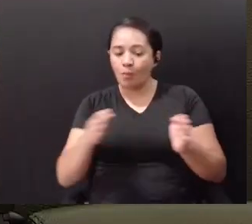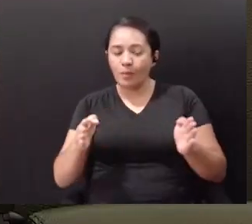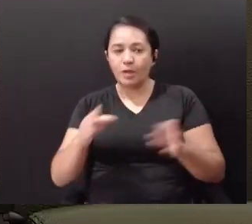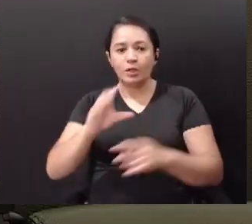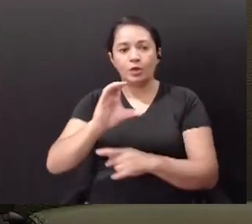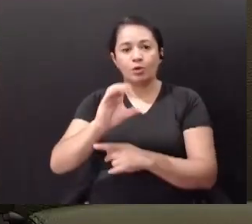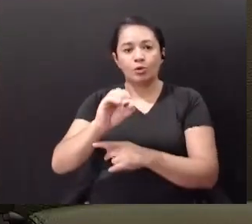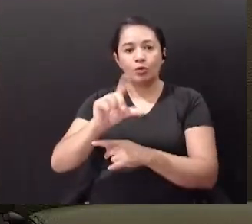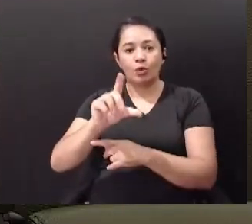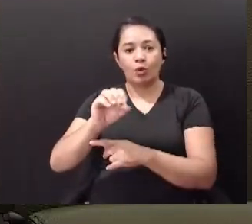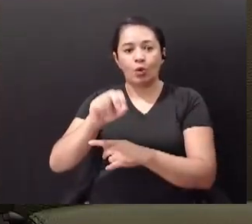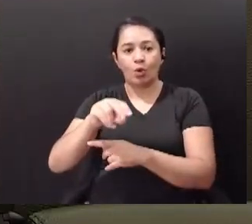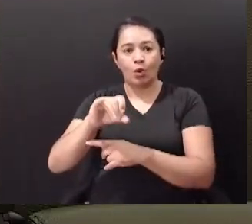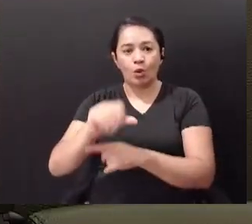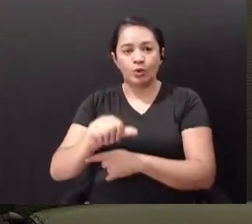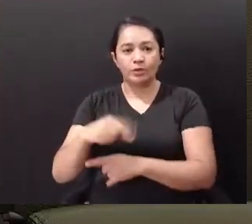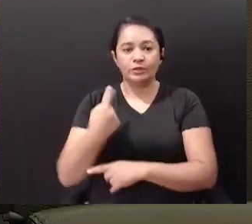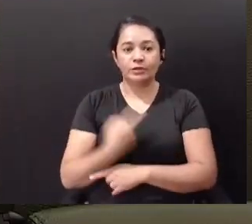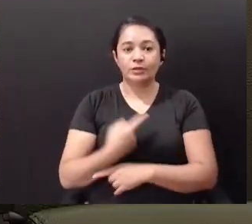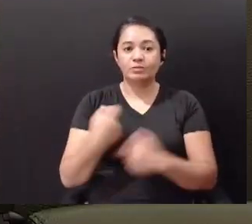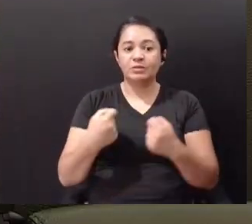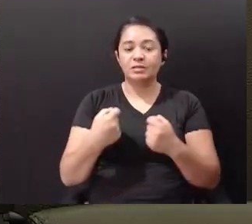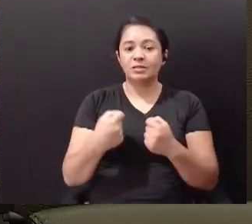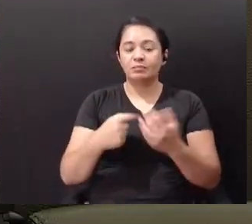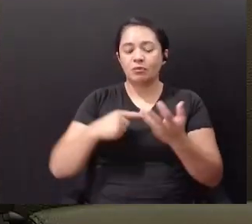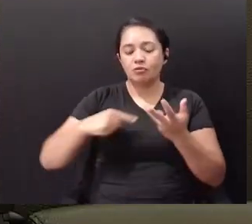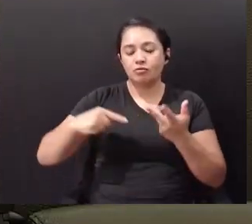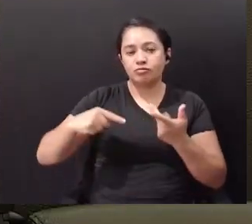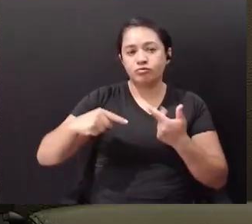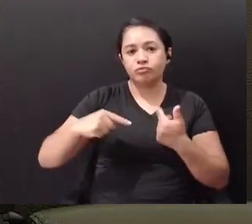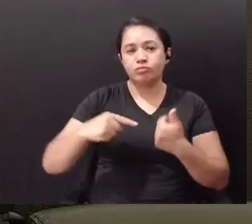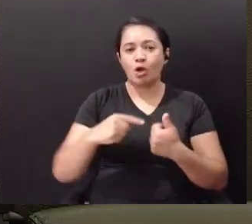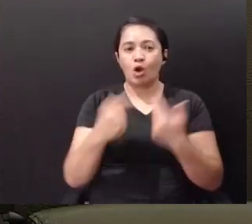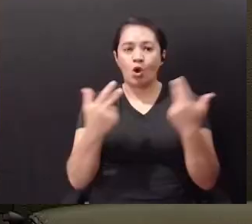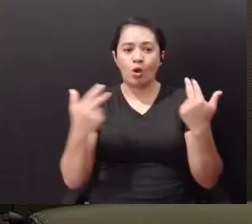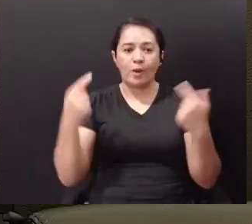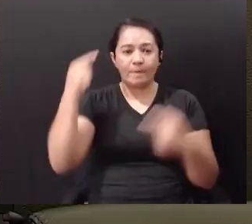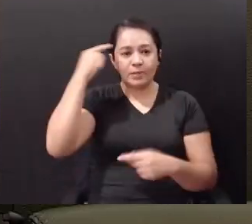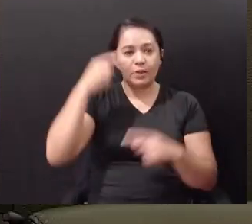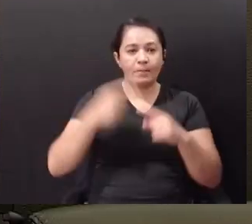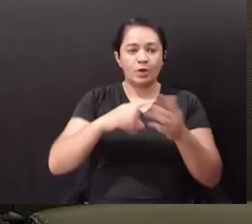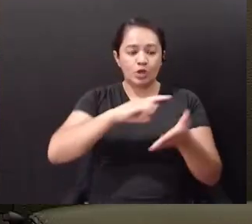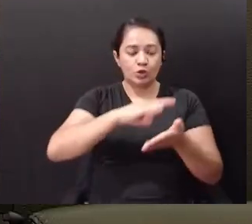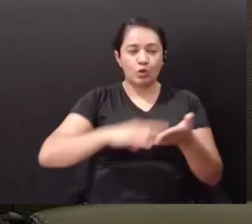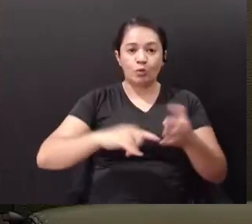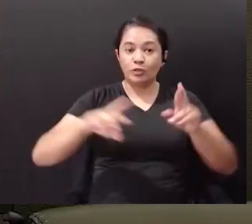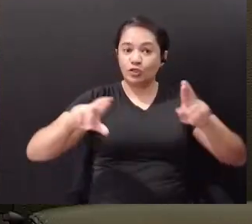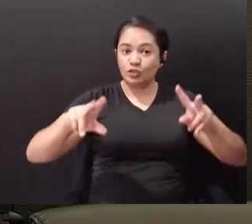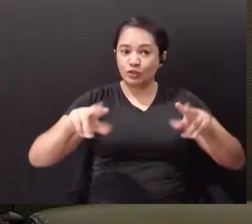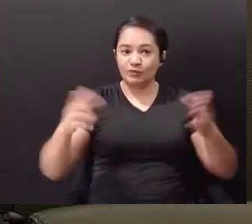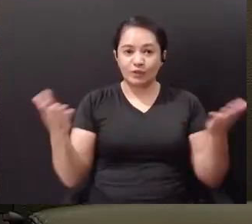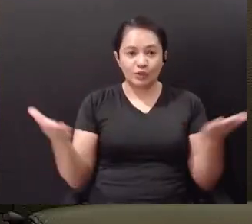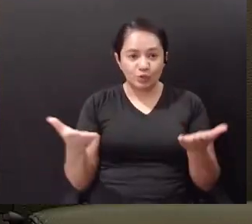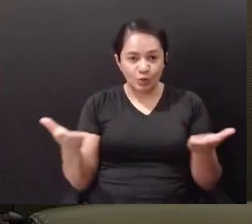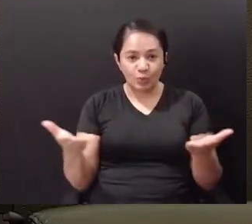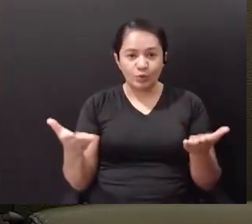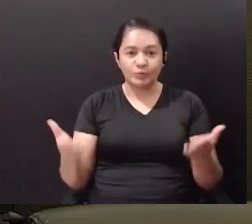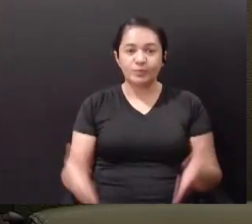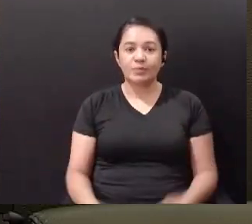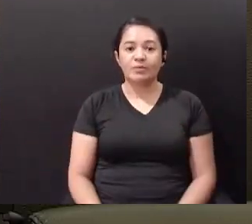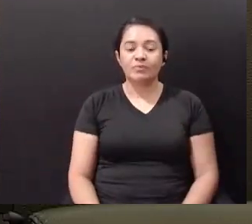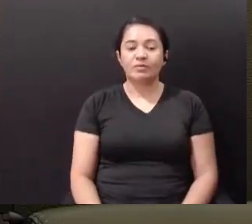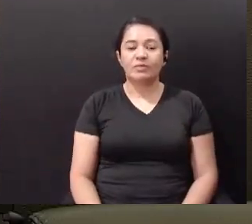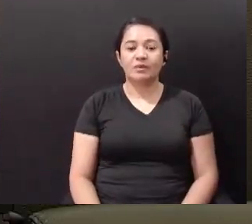diversas coisas. São documentos bastante diferentes dos documentos que a gente tem hoje em dia, e eles existem em uma